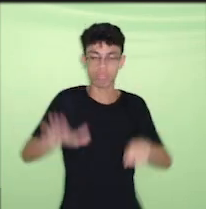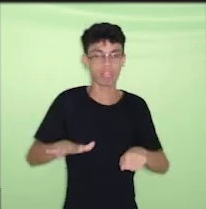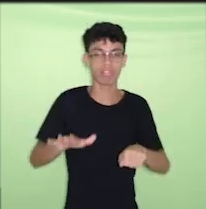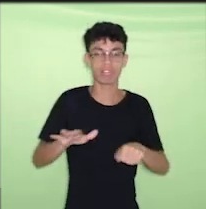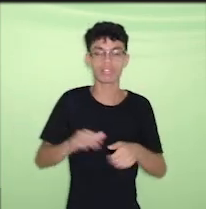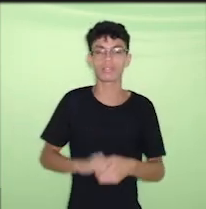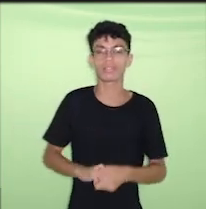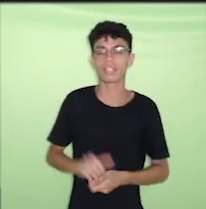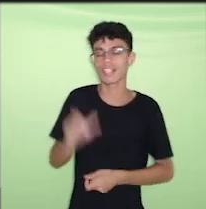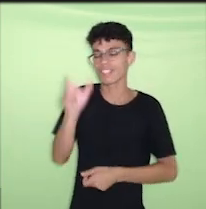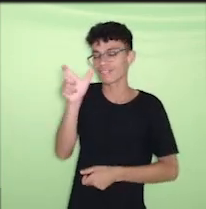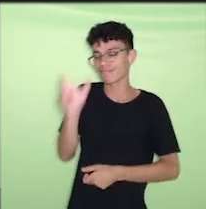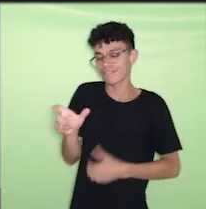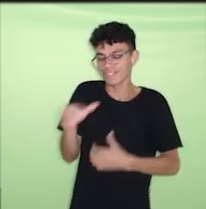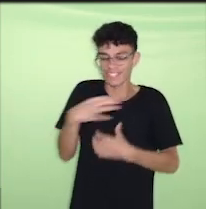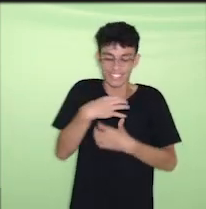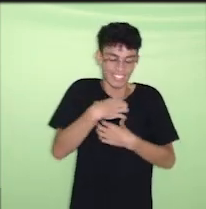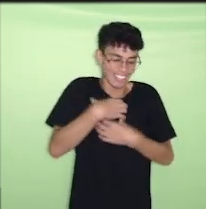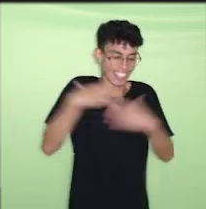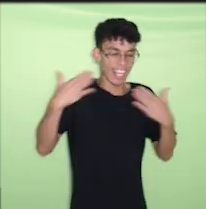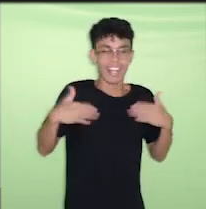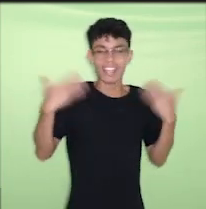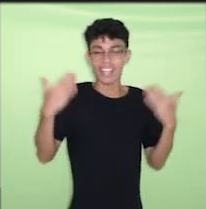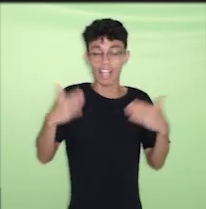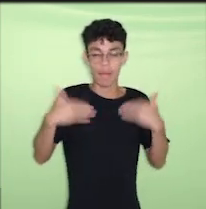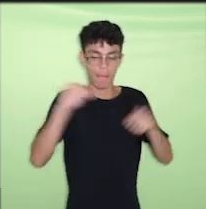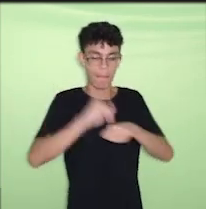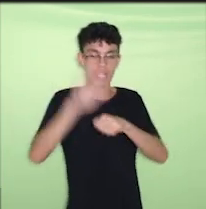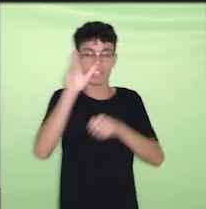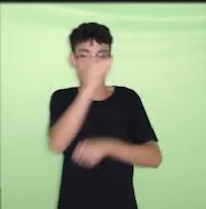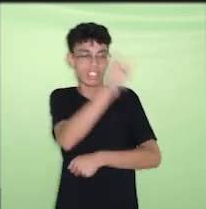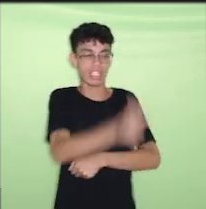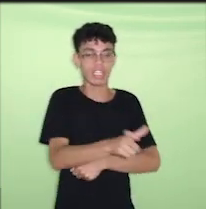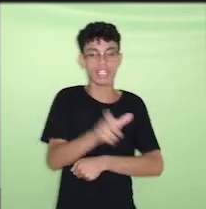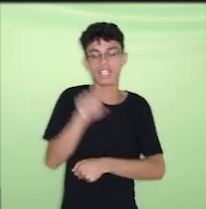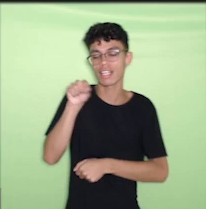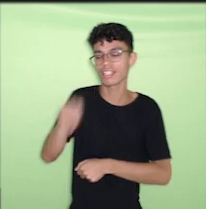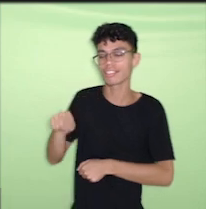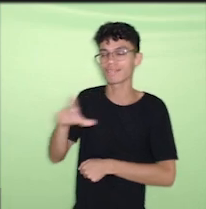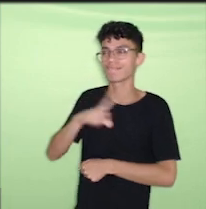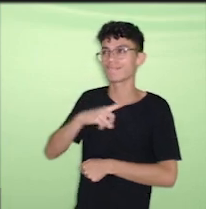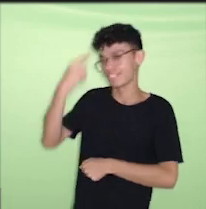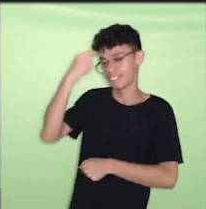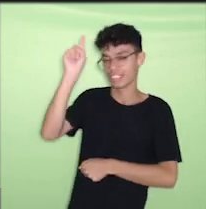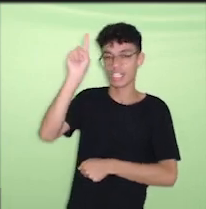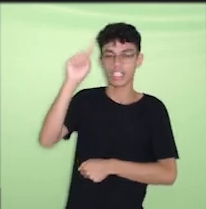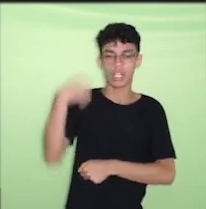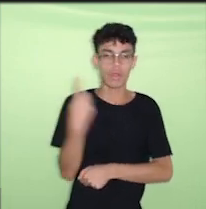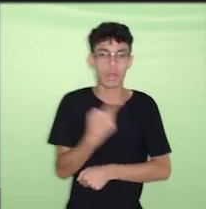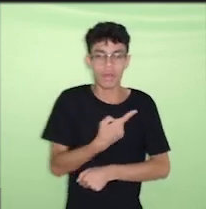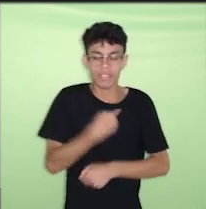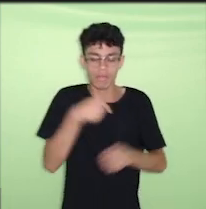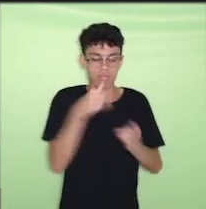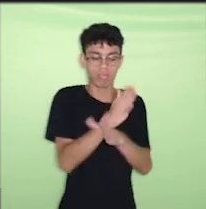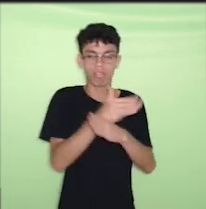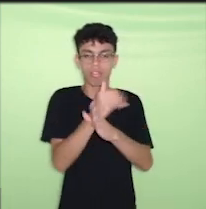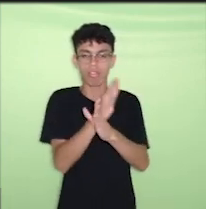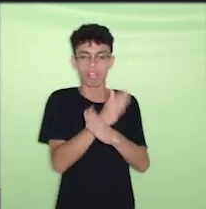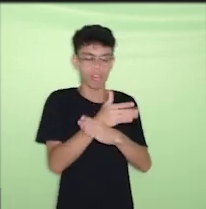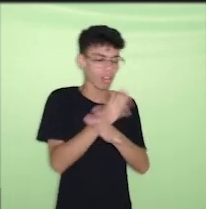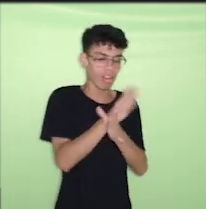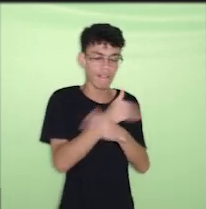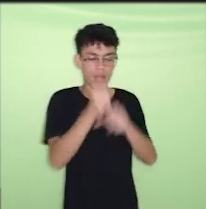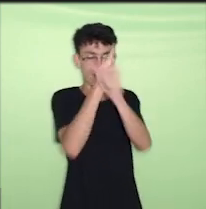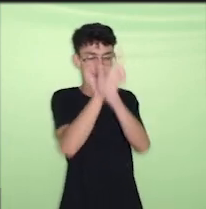um que tinha mais alegria do que os outros, porque tinha uma ideia. Assim, como se a gente se perdesse num deserto